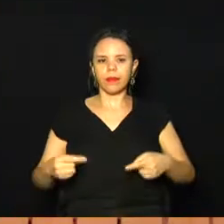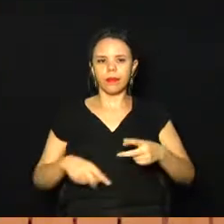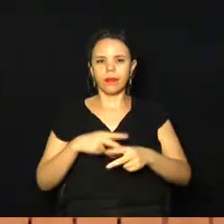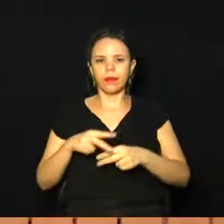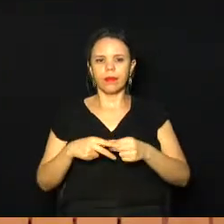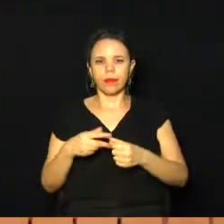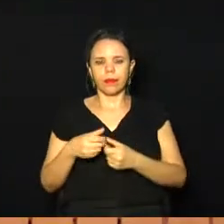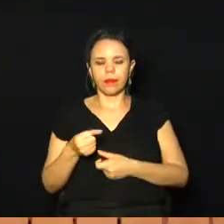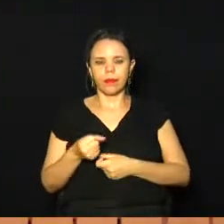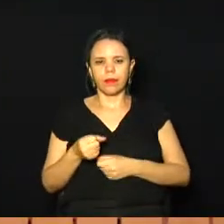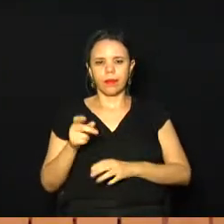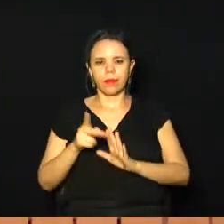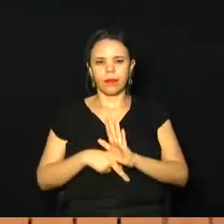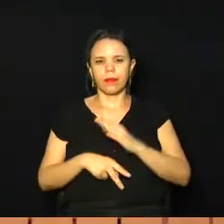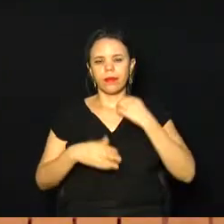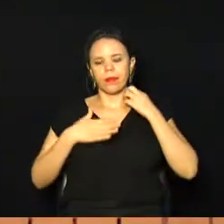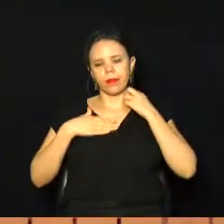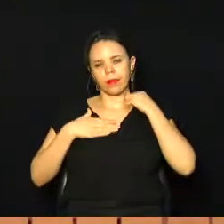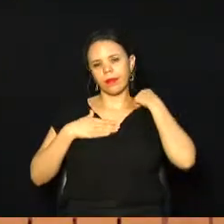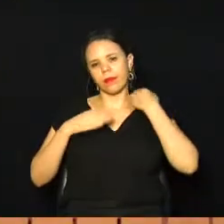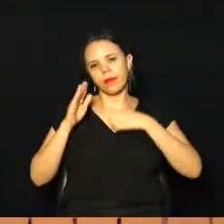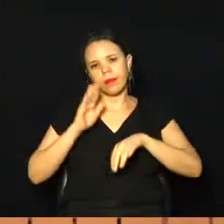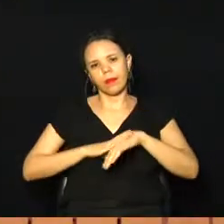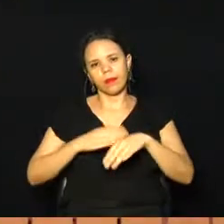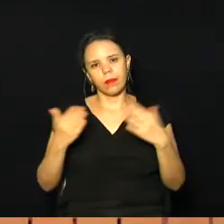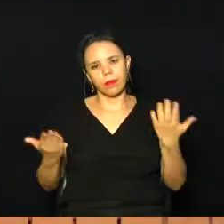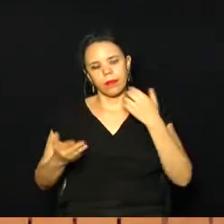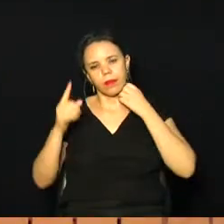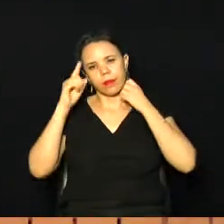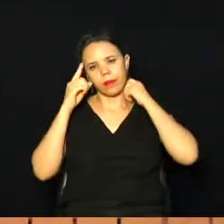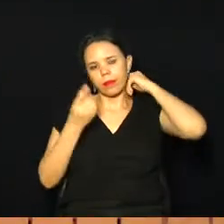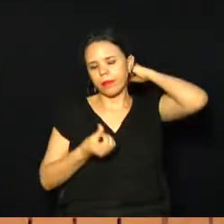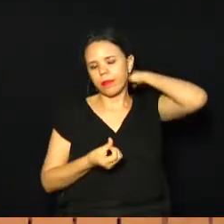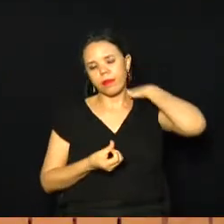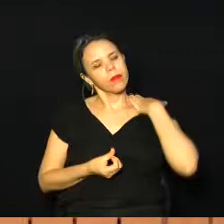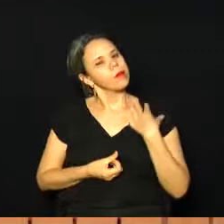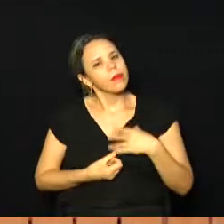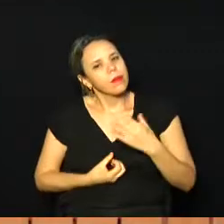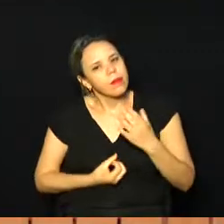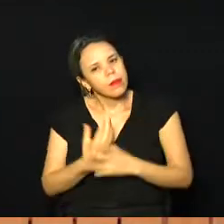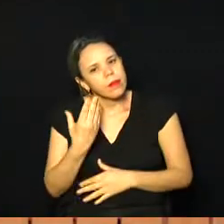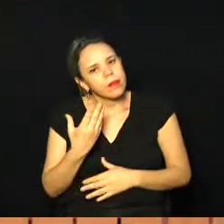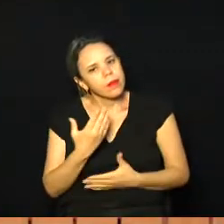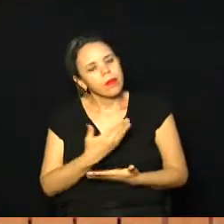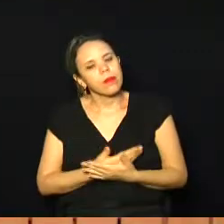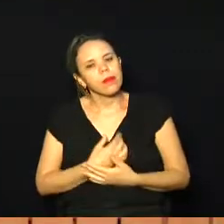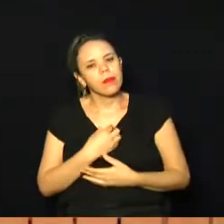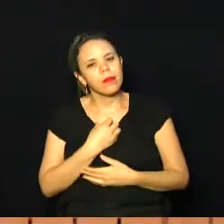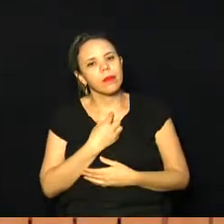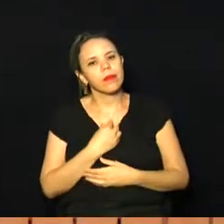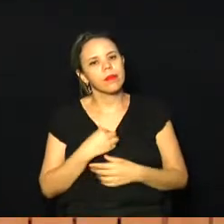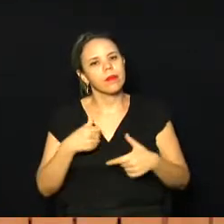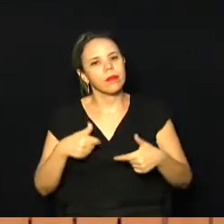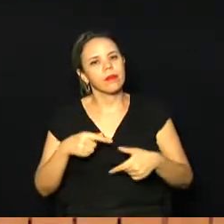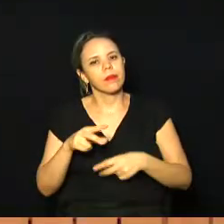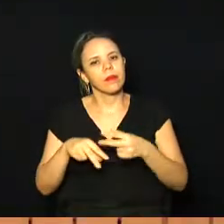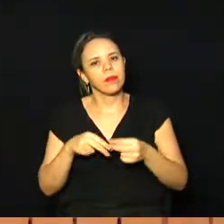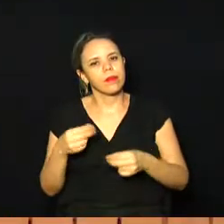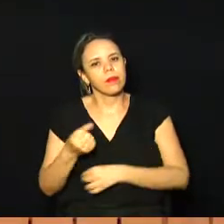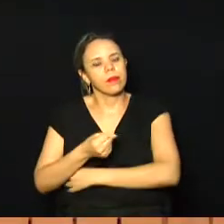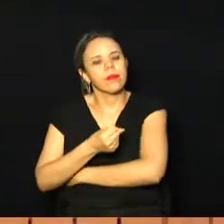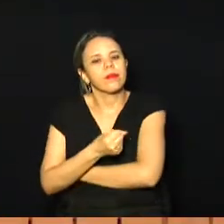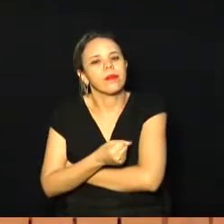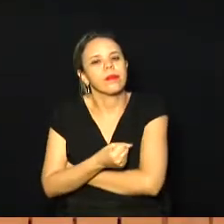Branco. É um projeto de minha autoria, que hoje é dia 6, é o dia que foi cometido o ato do Laço Branco